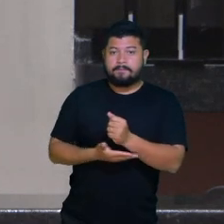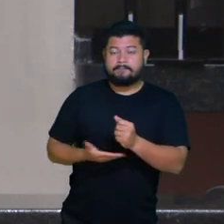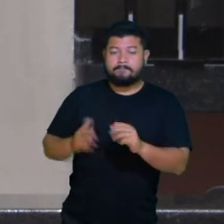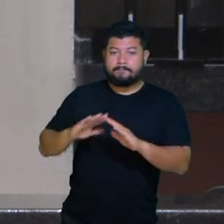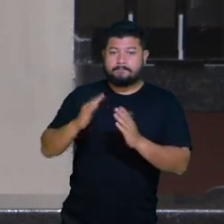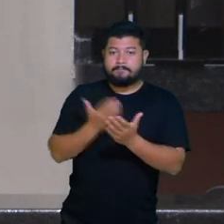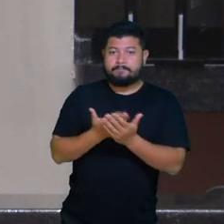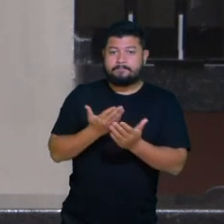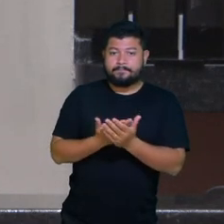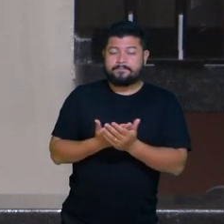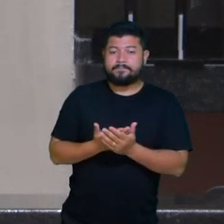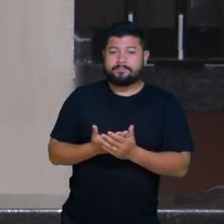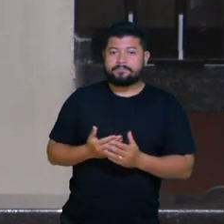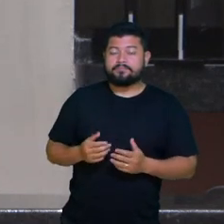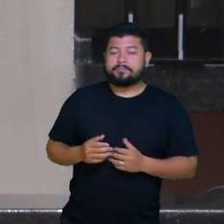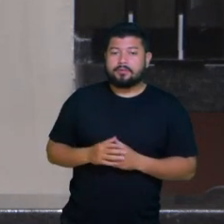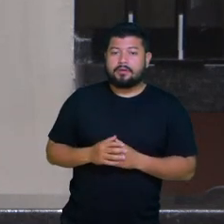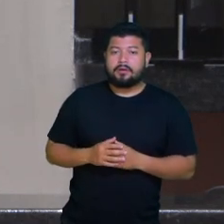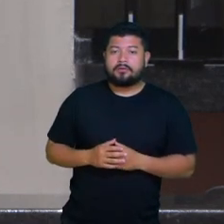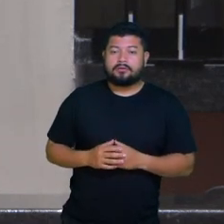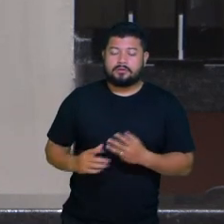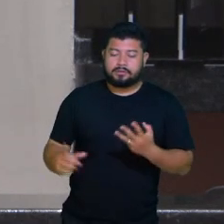tópico será contemplado